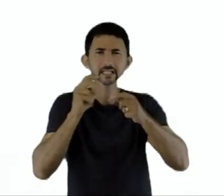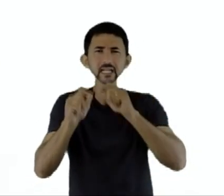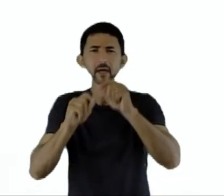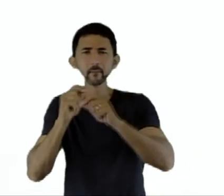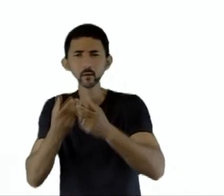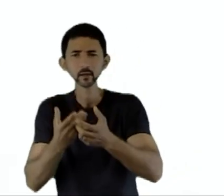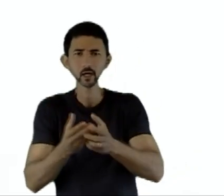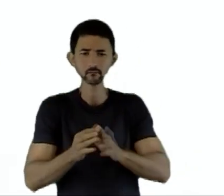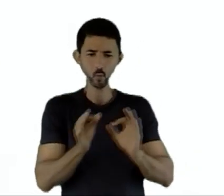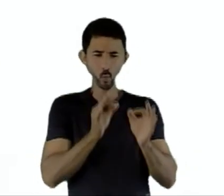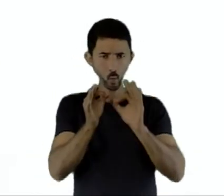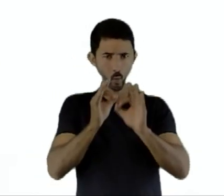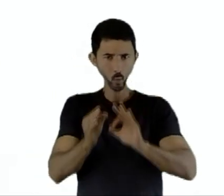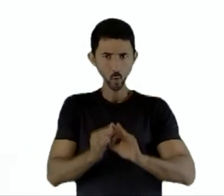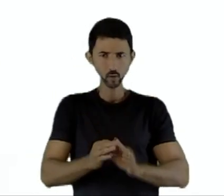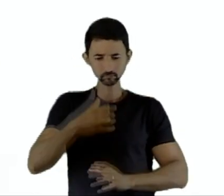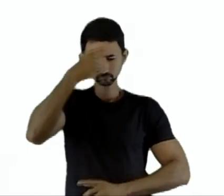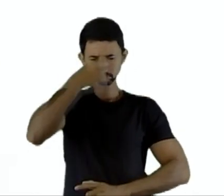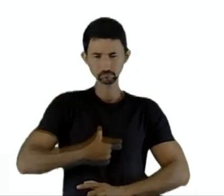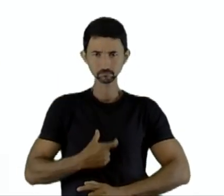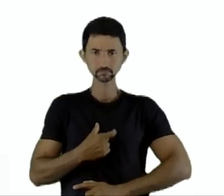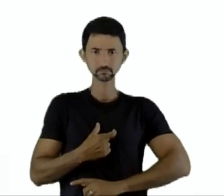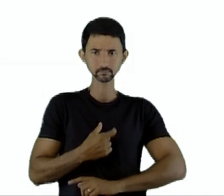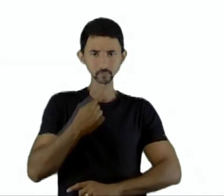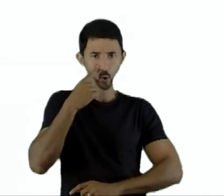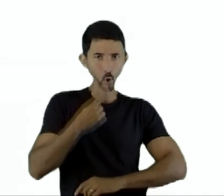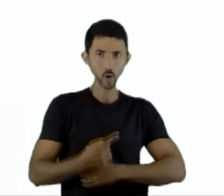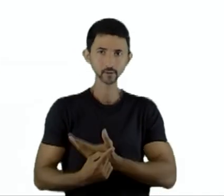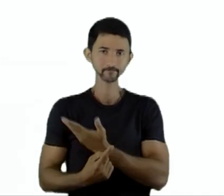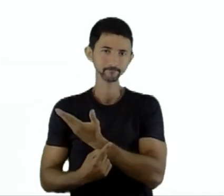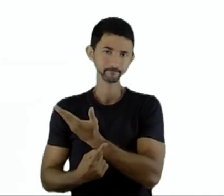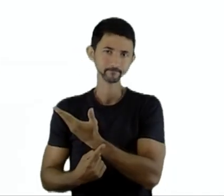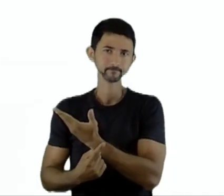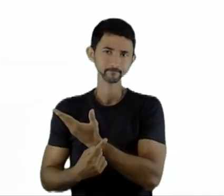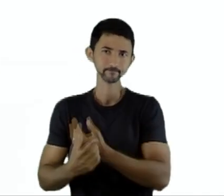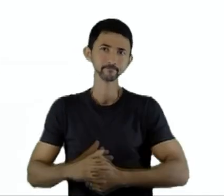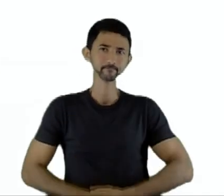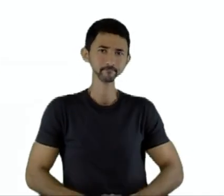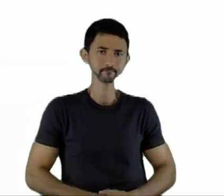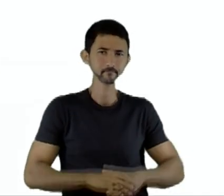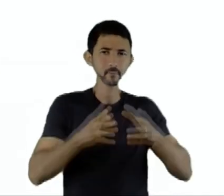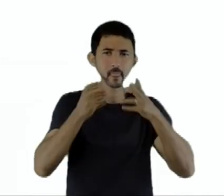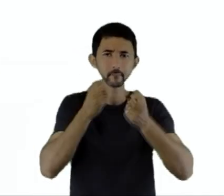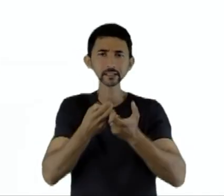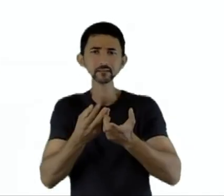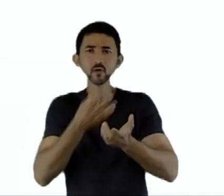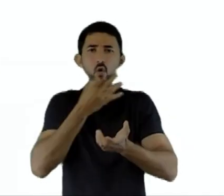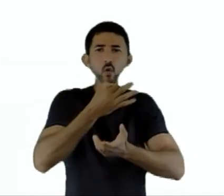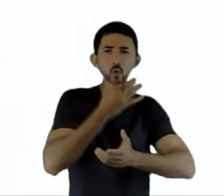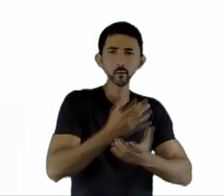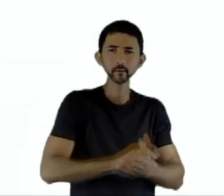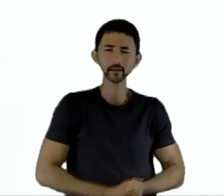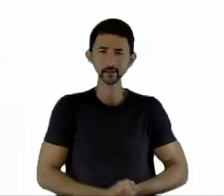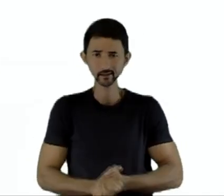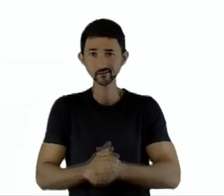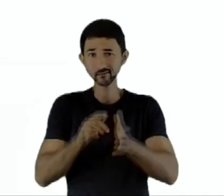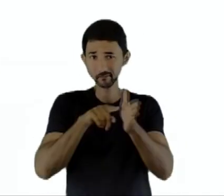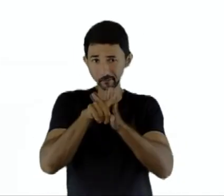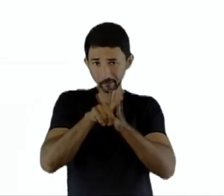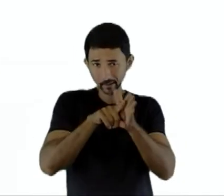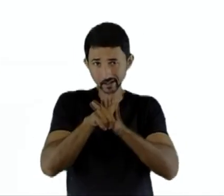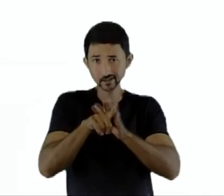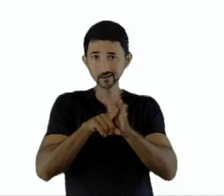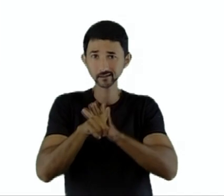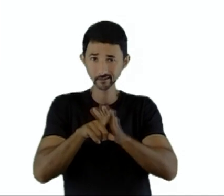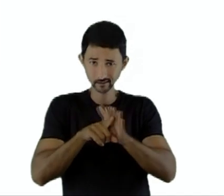nele posicionamentos de alguém, como você está vendo lá em cima, que a gente perceba argumentos, que a gente perceba